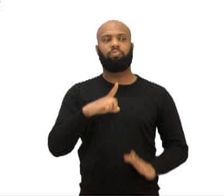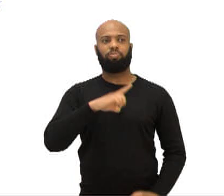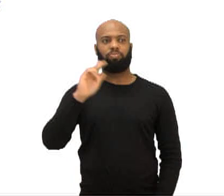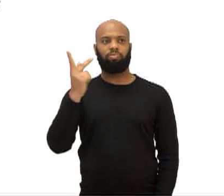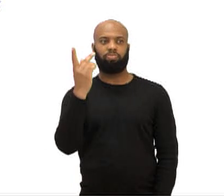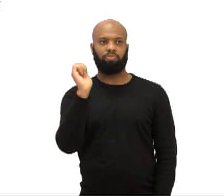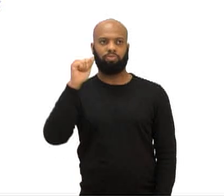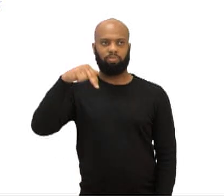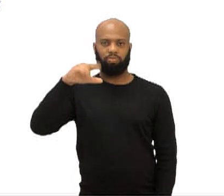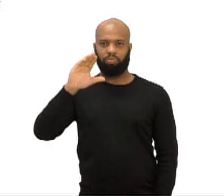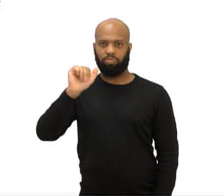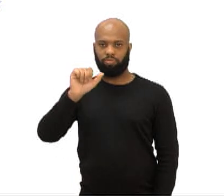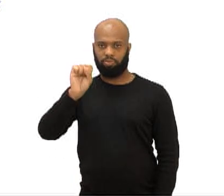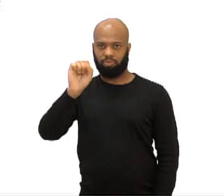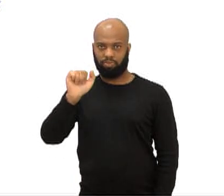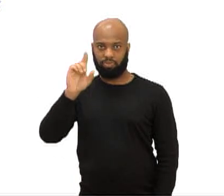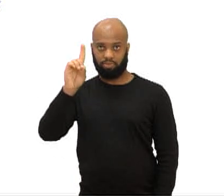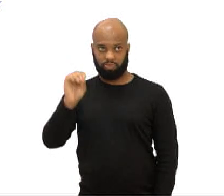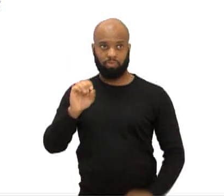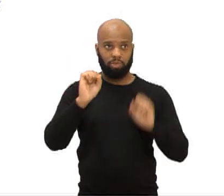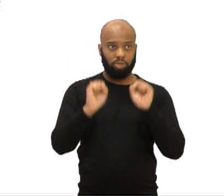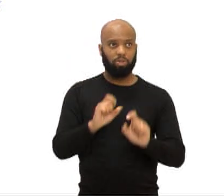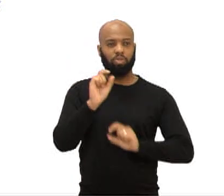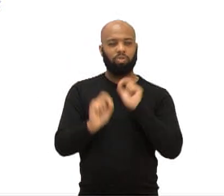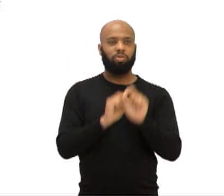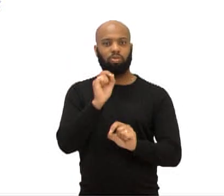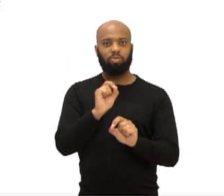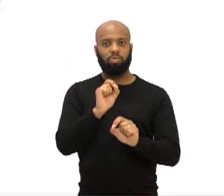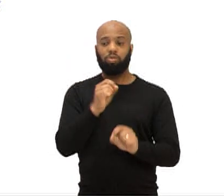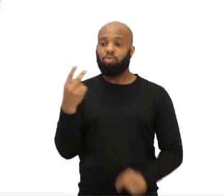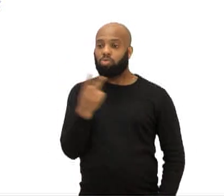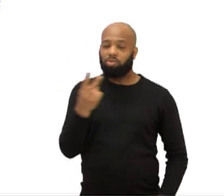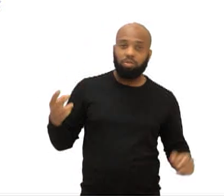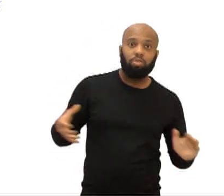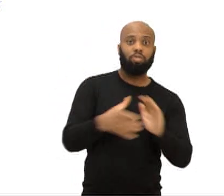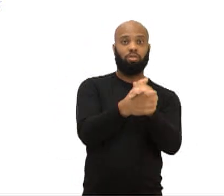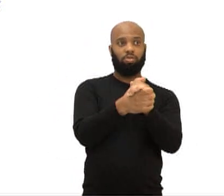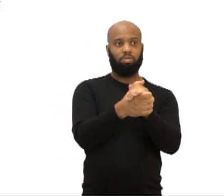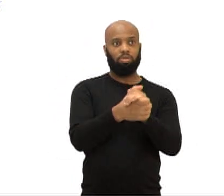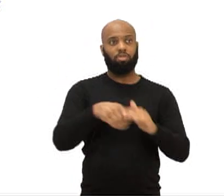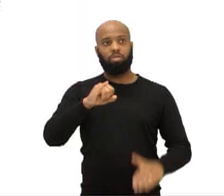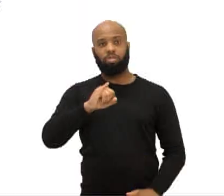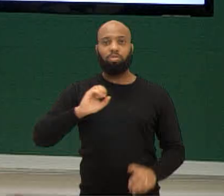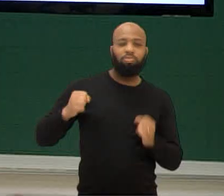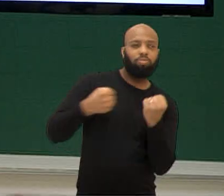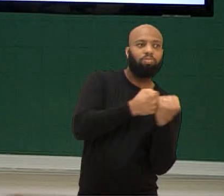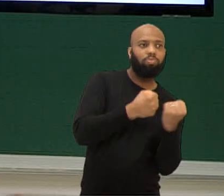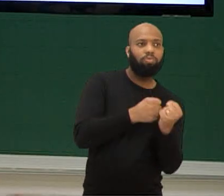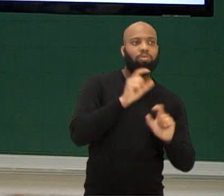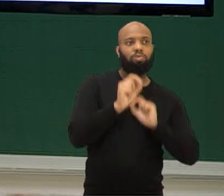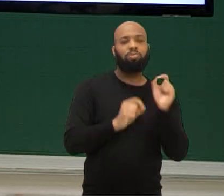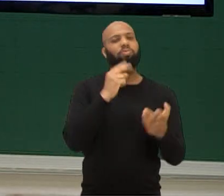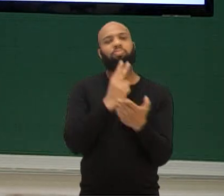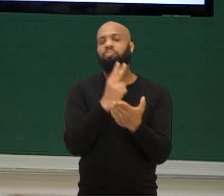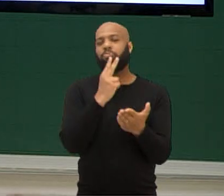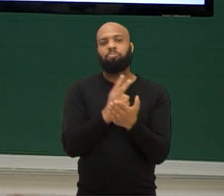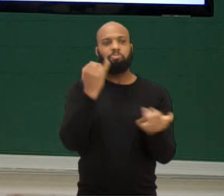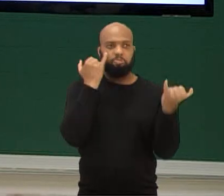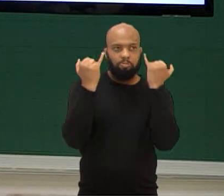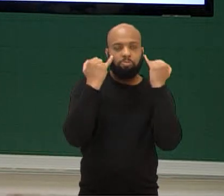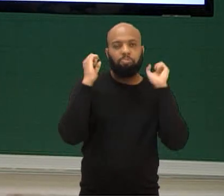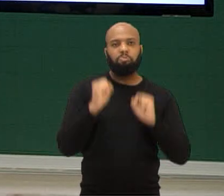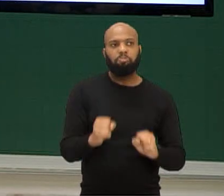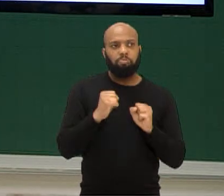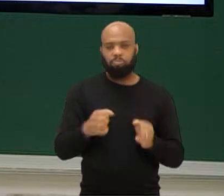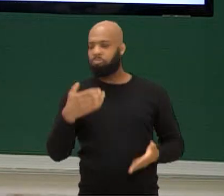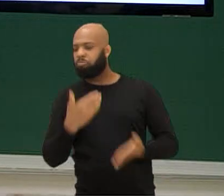2 vezes, podemos substituí-los por se casaram. Se eu substituir por se casaram, vai ficar a mesma informação, né? Ela